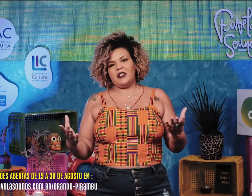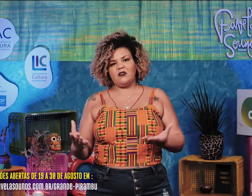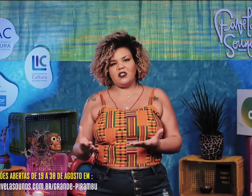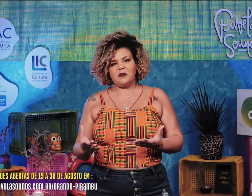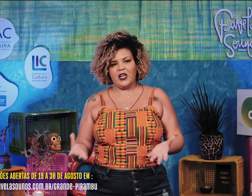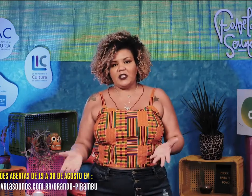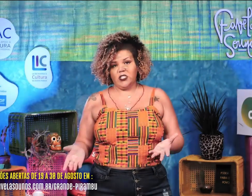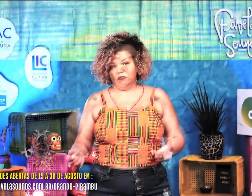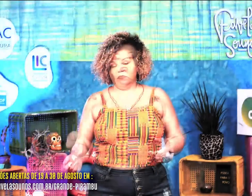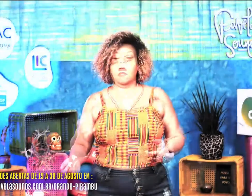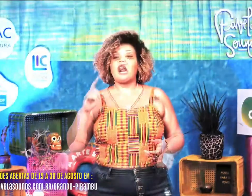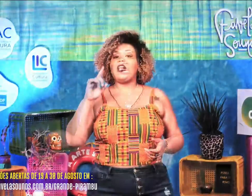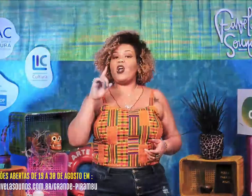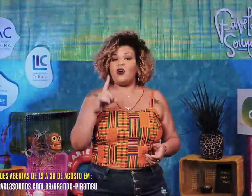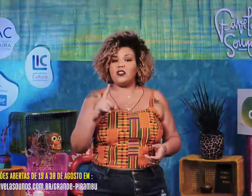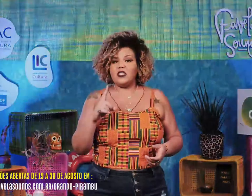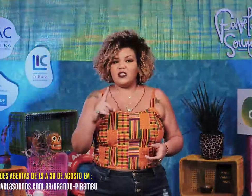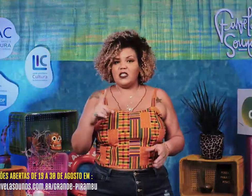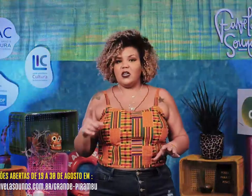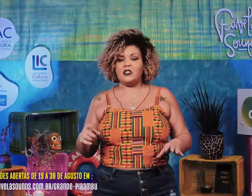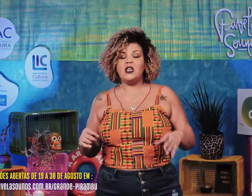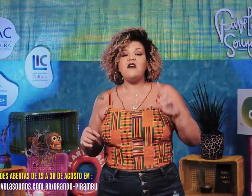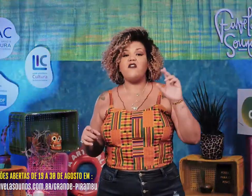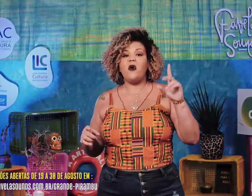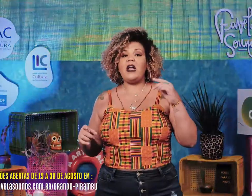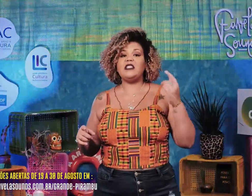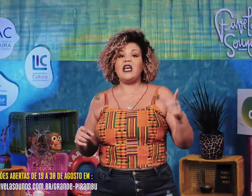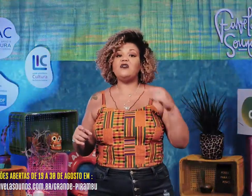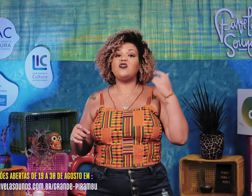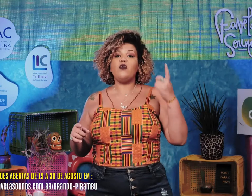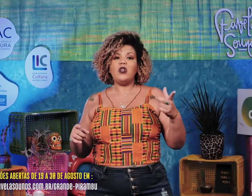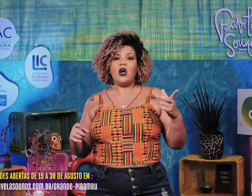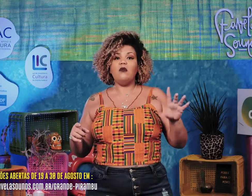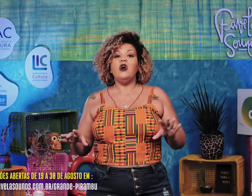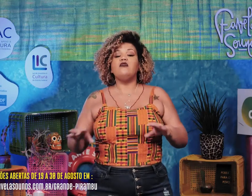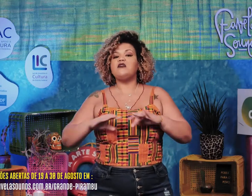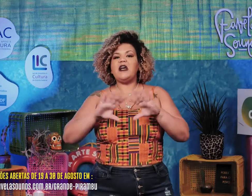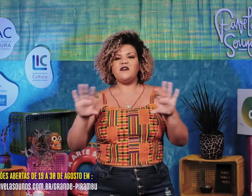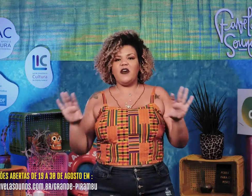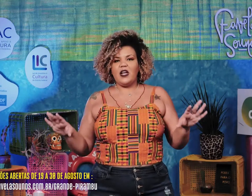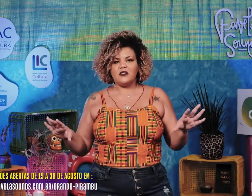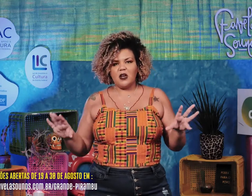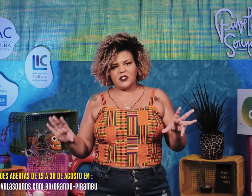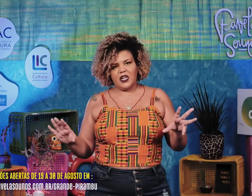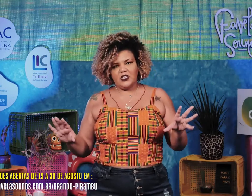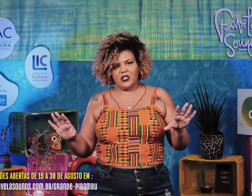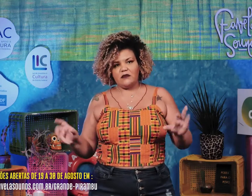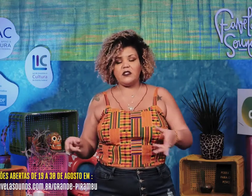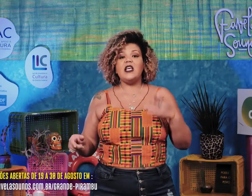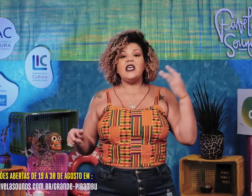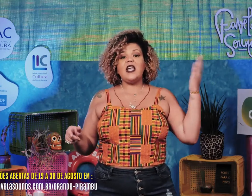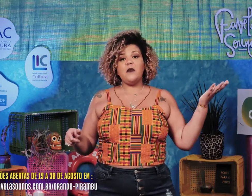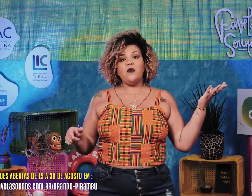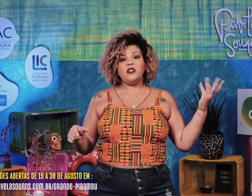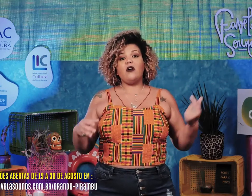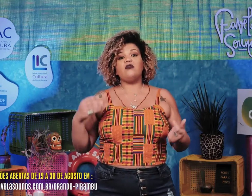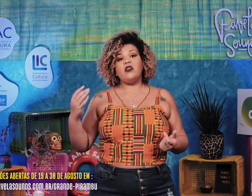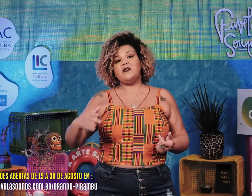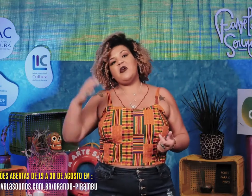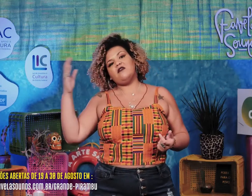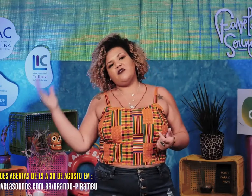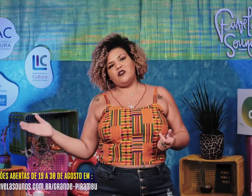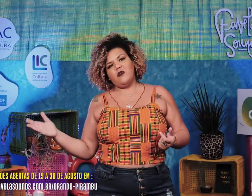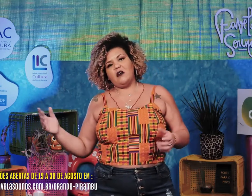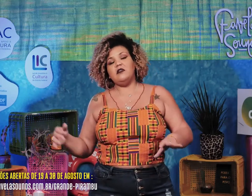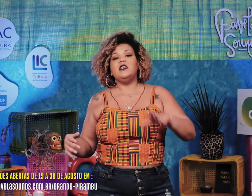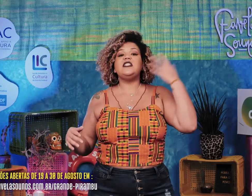gigante do empreendedorismo criativo para negócios iniciantes formalizadas ou não nos mais variados Ramos criativos da